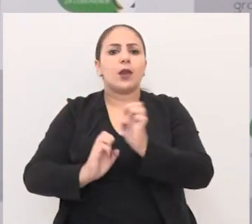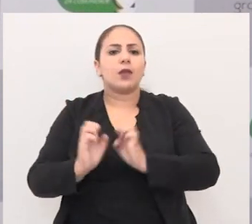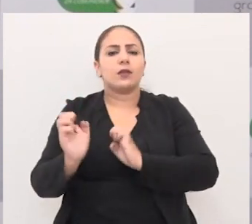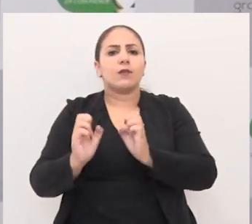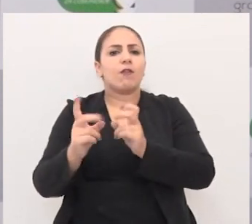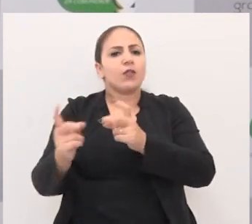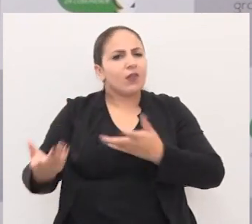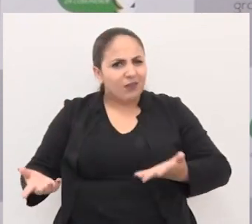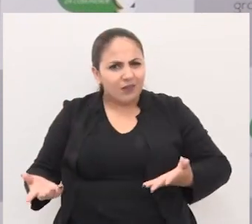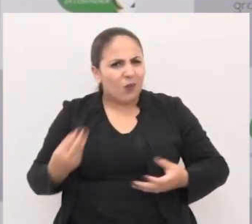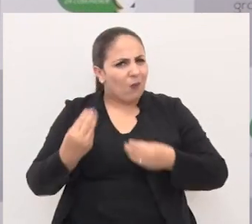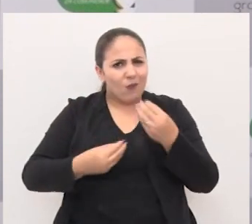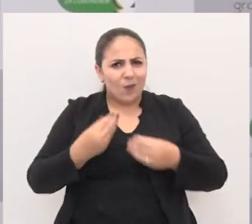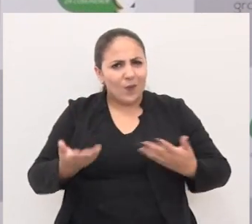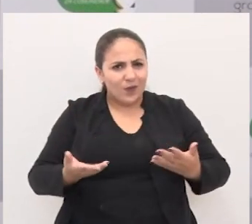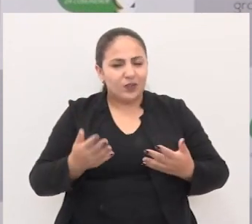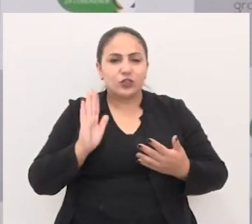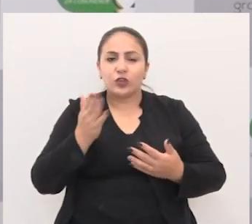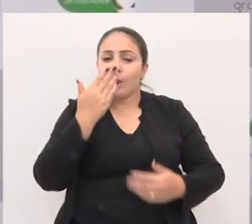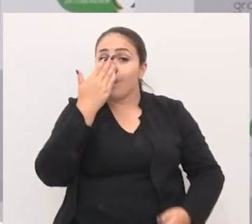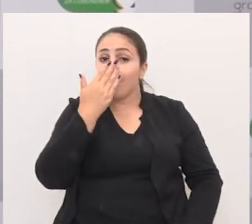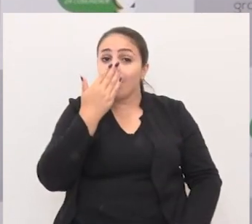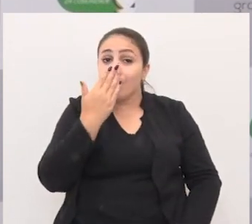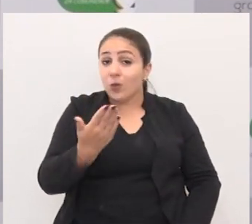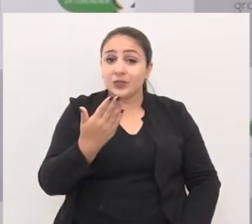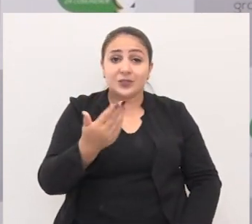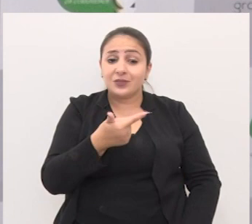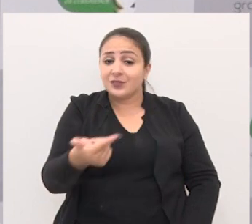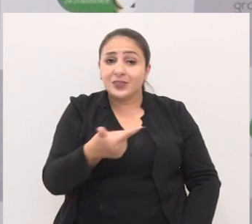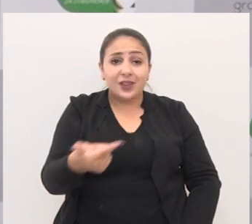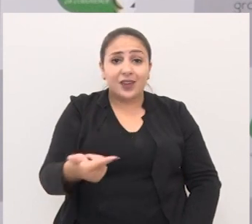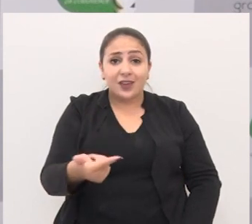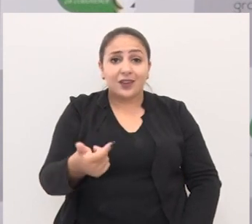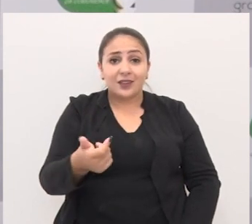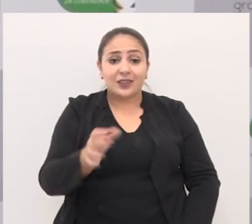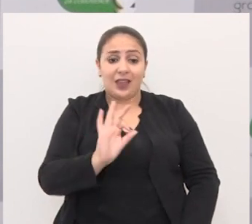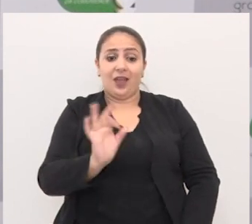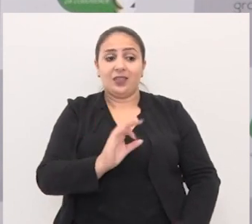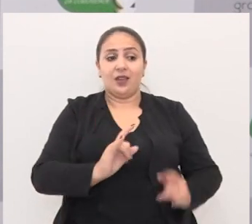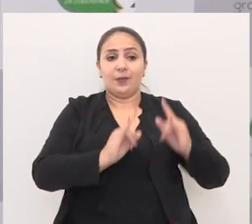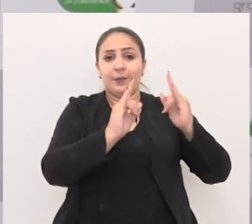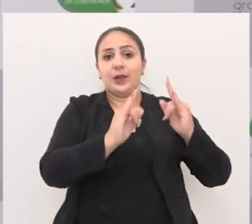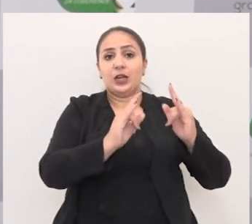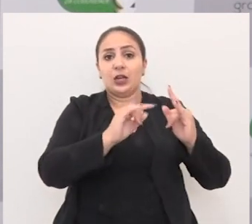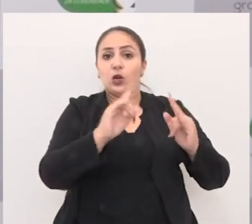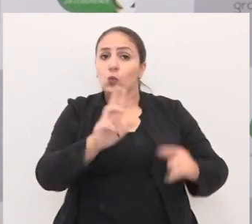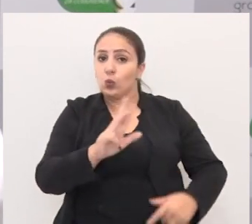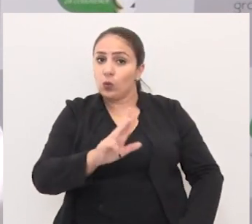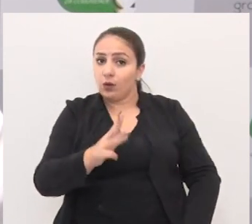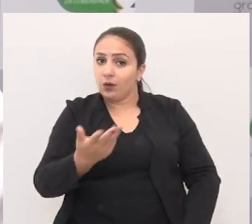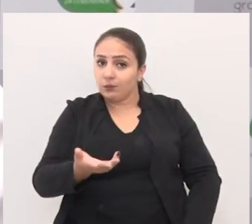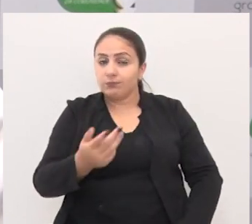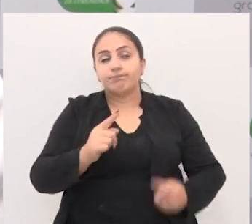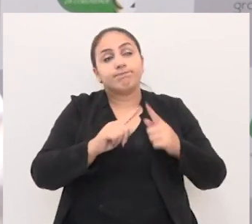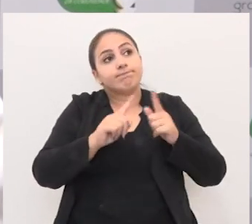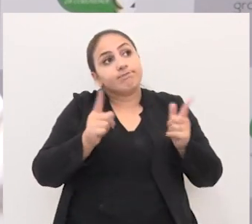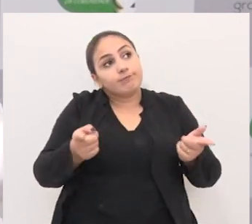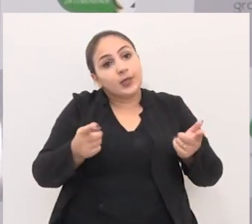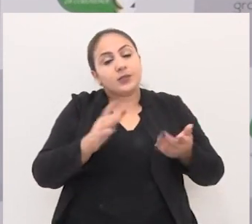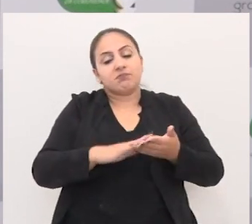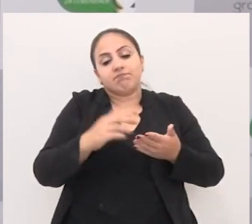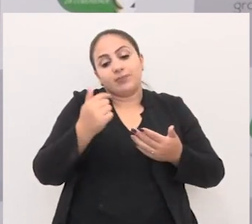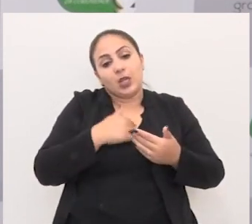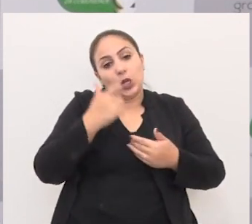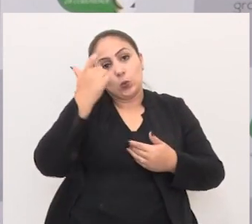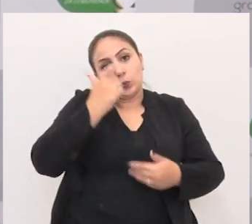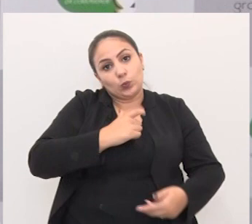me parece que isso por si só já demonstra que não existe a propriedade do presidente Lula sobre esse apartamento. Mas não